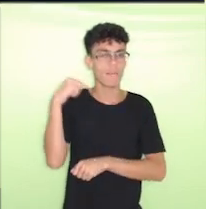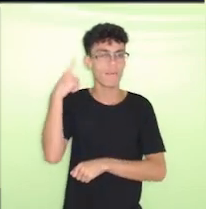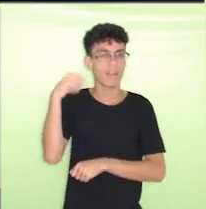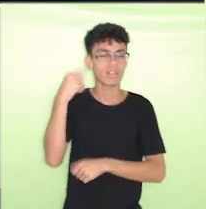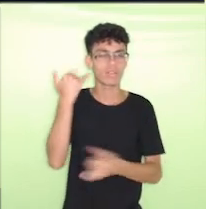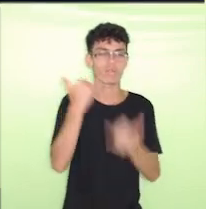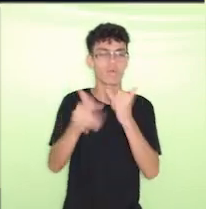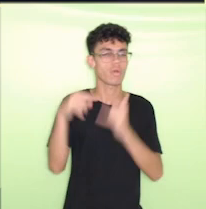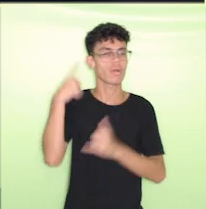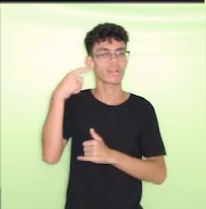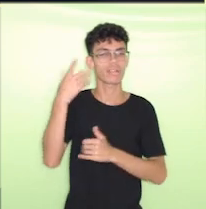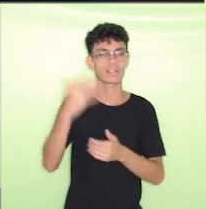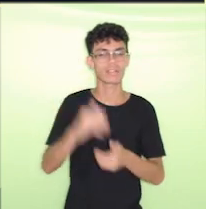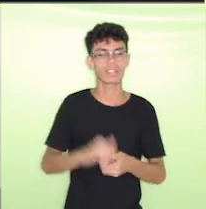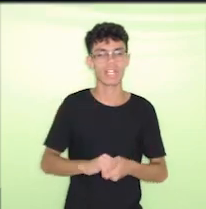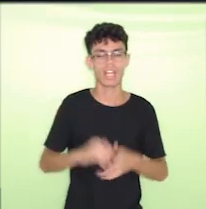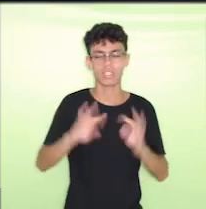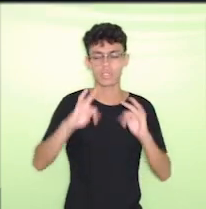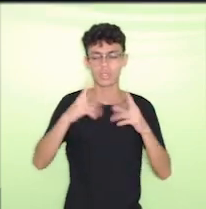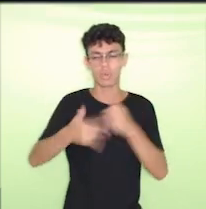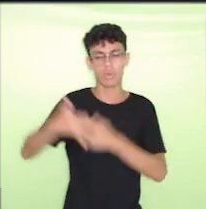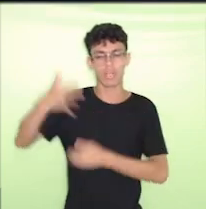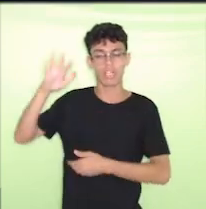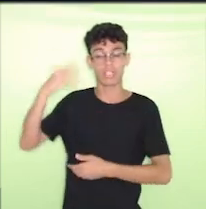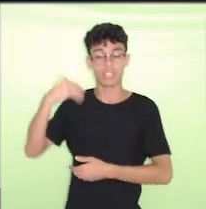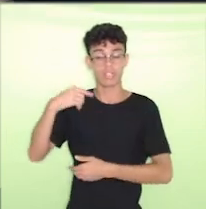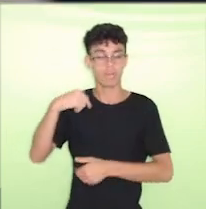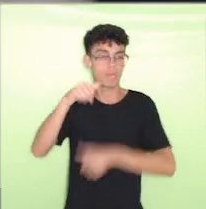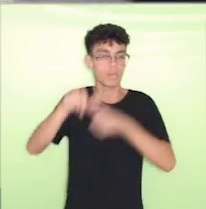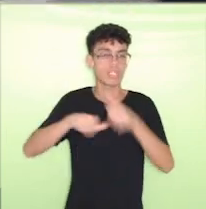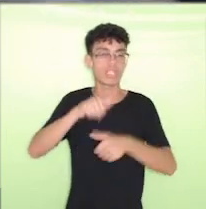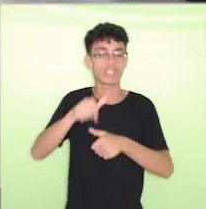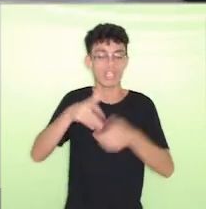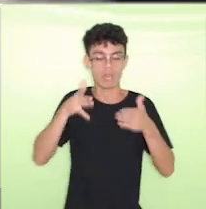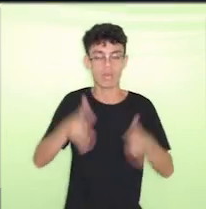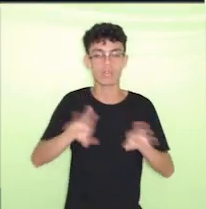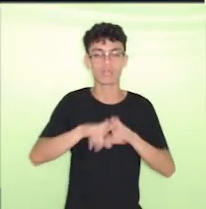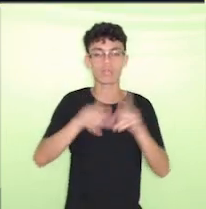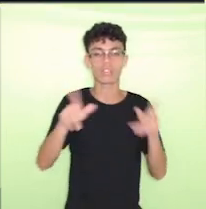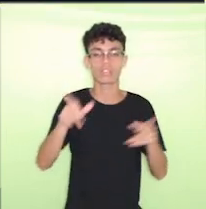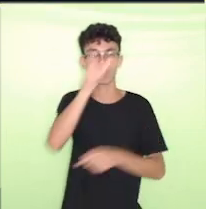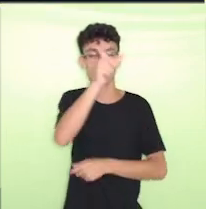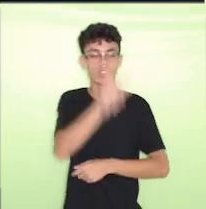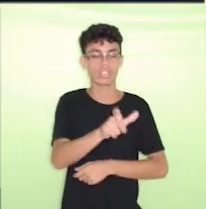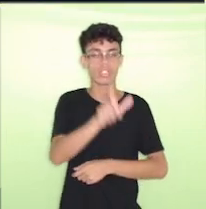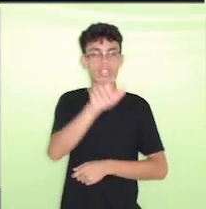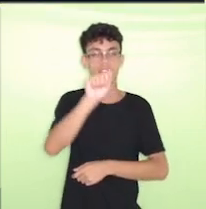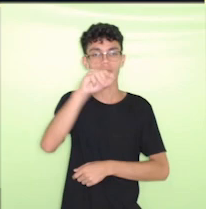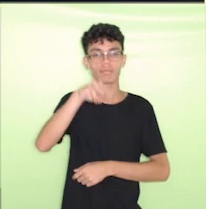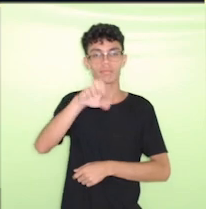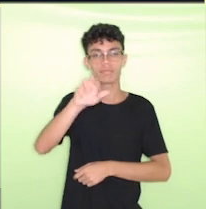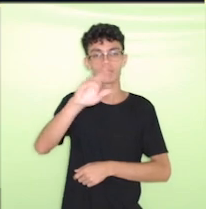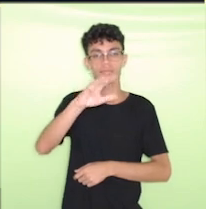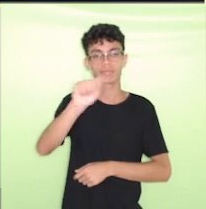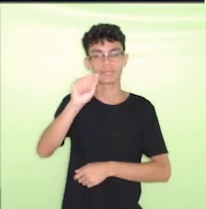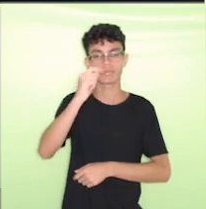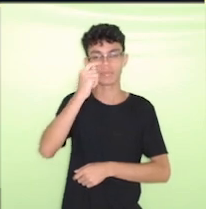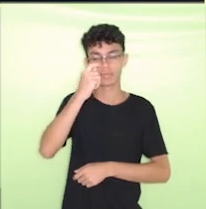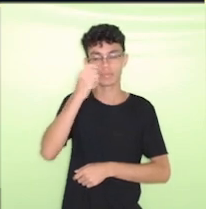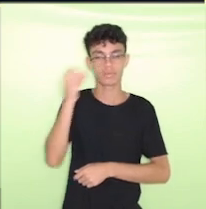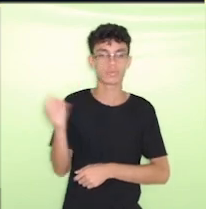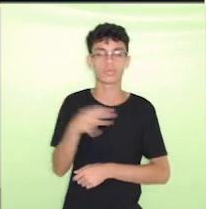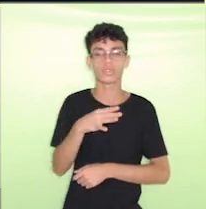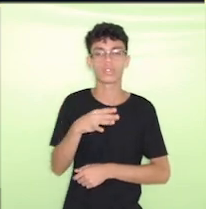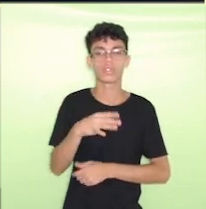louca. Tudo que eu fui eu não sou mais. Você é América.